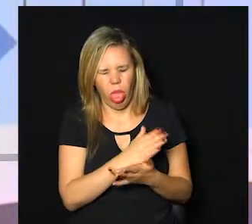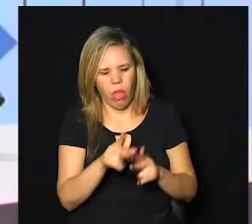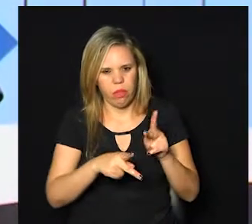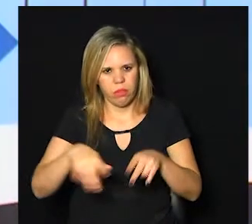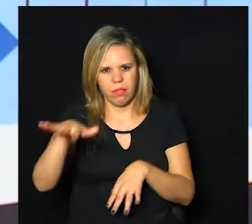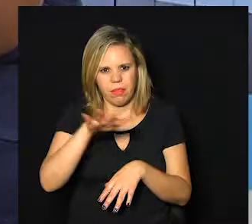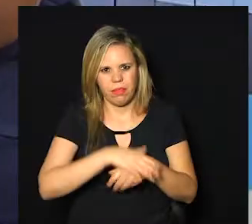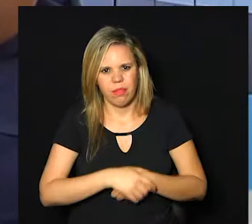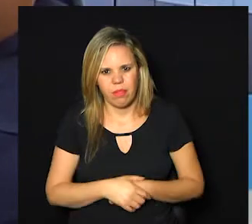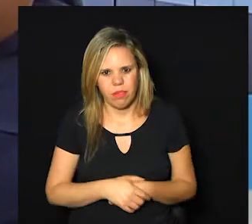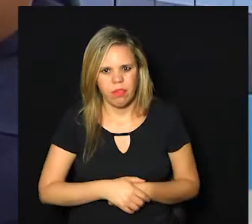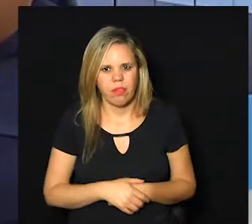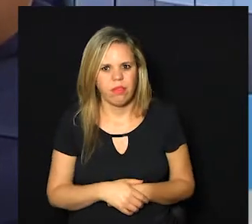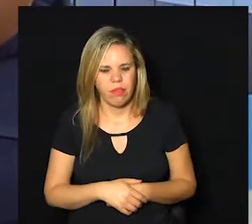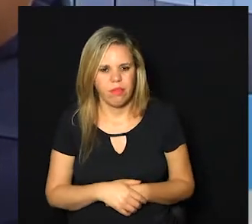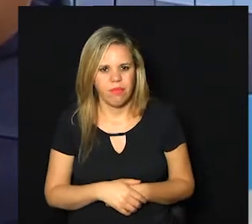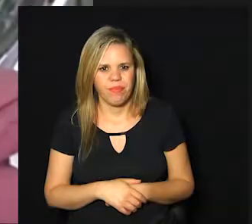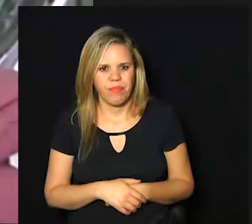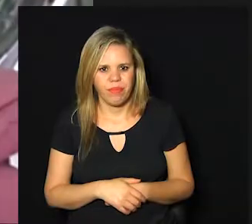outros.